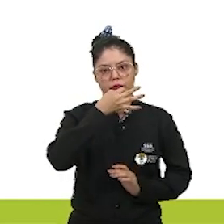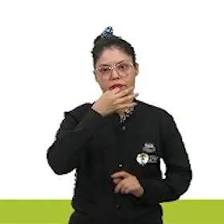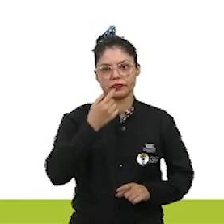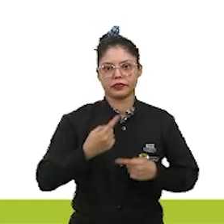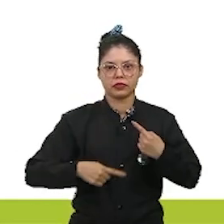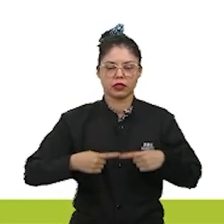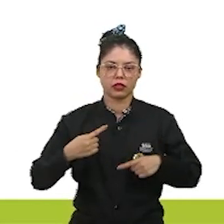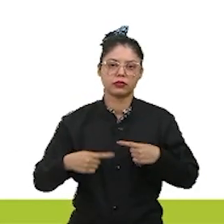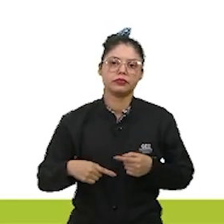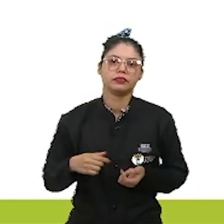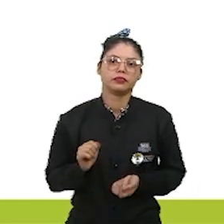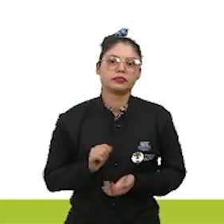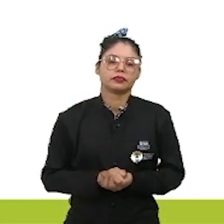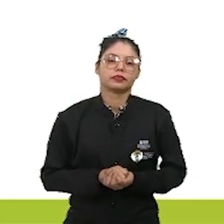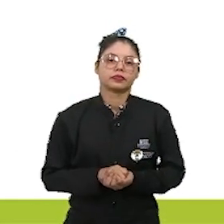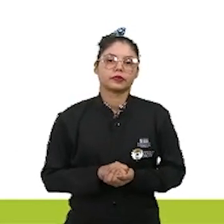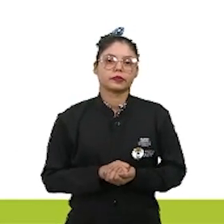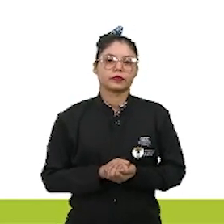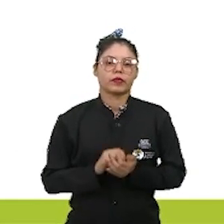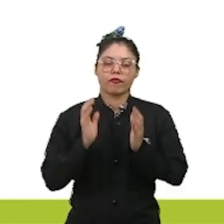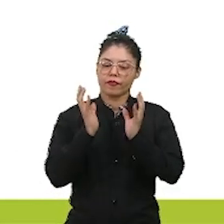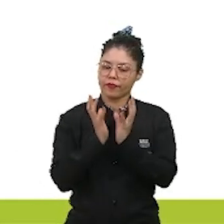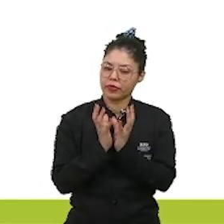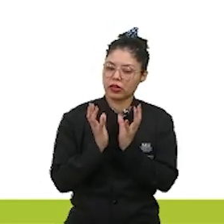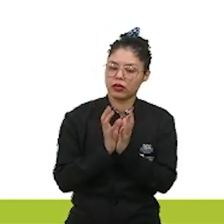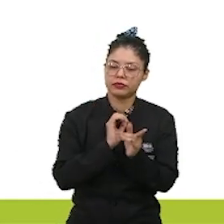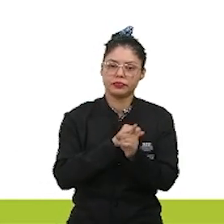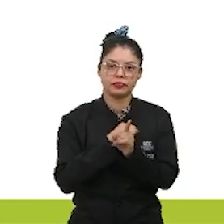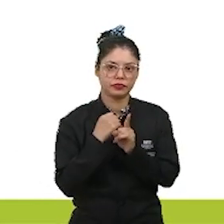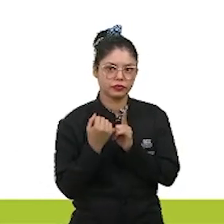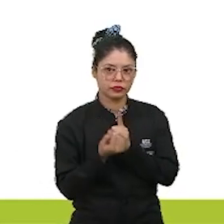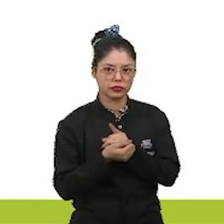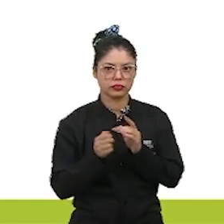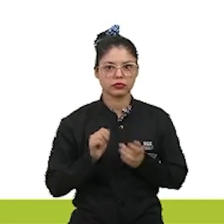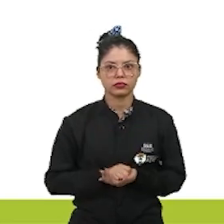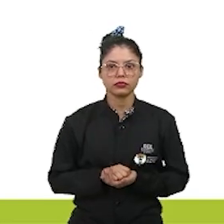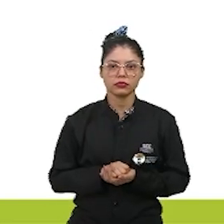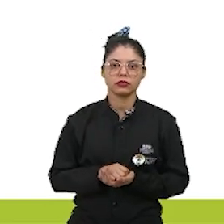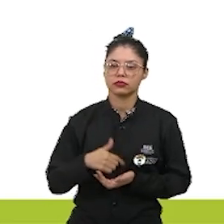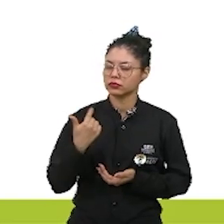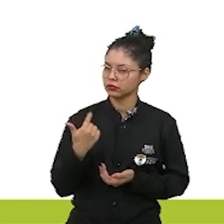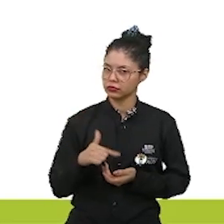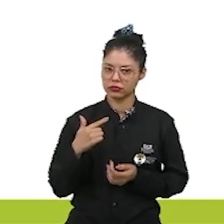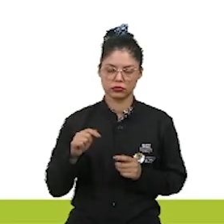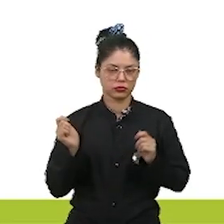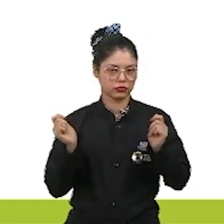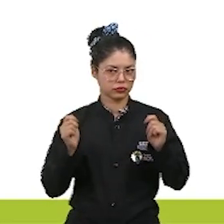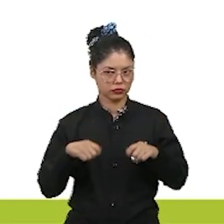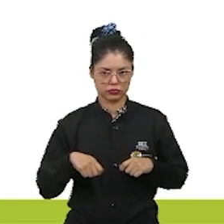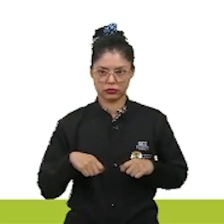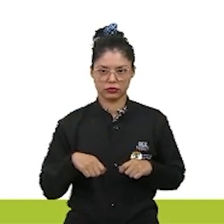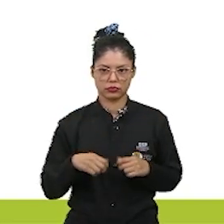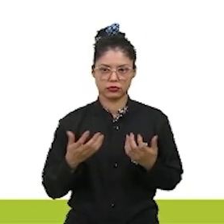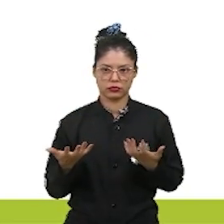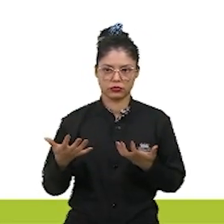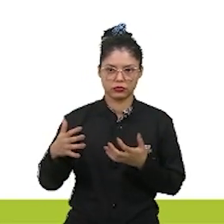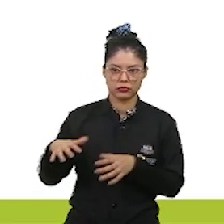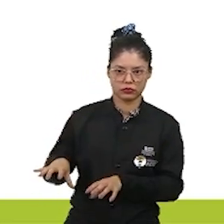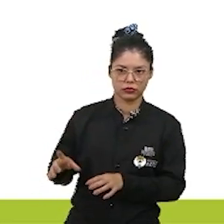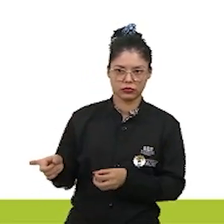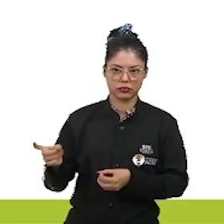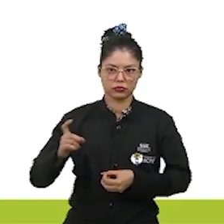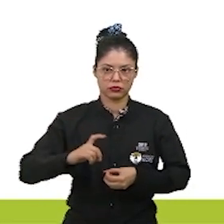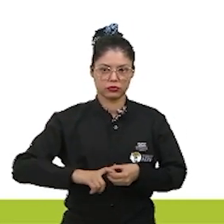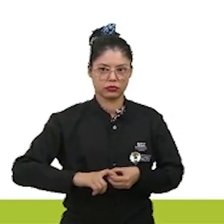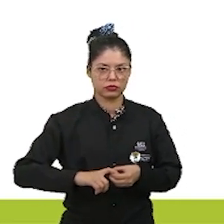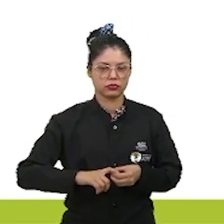política e participação em grupos sociais e que não possuam ou não queiram